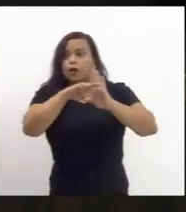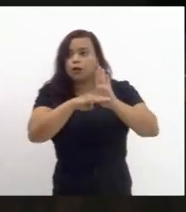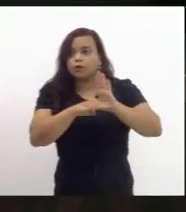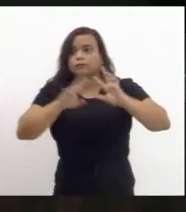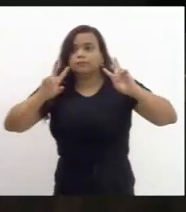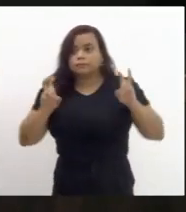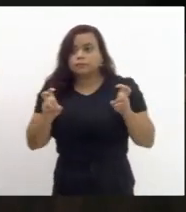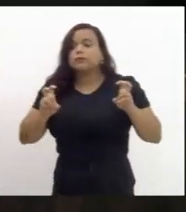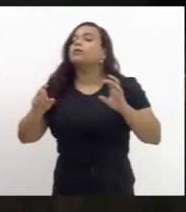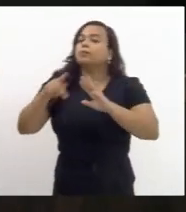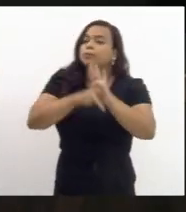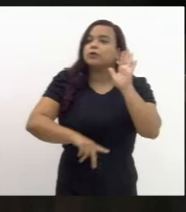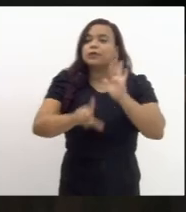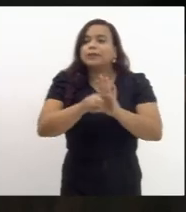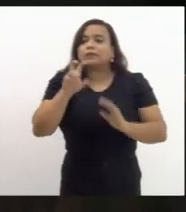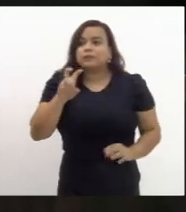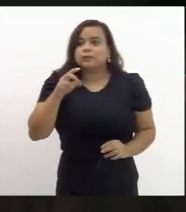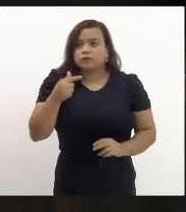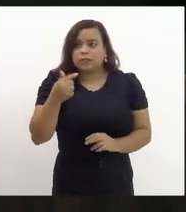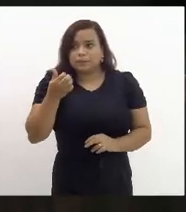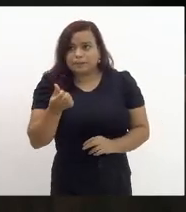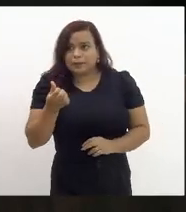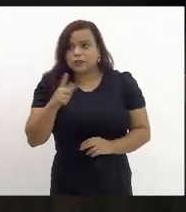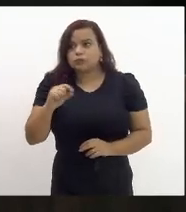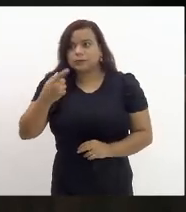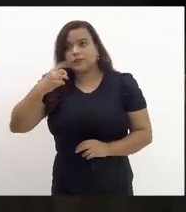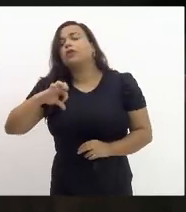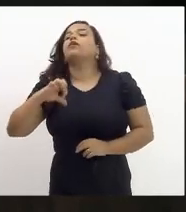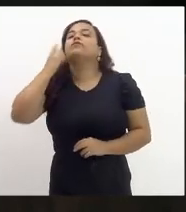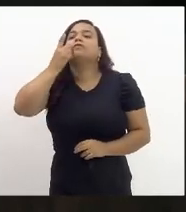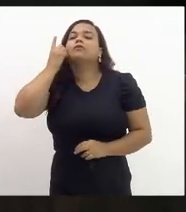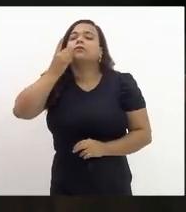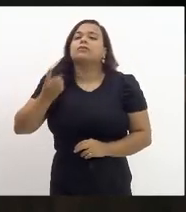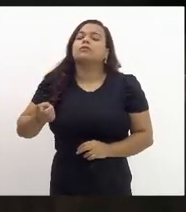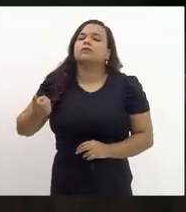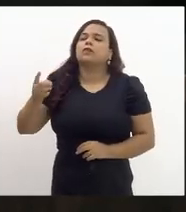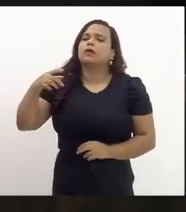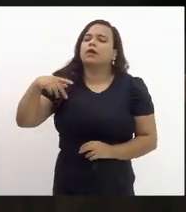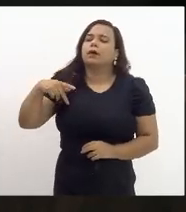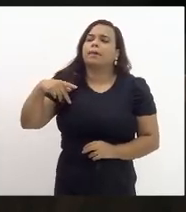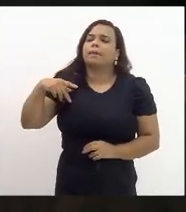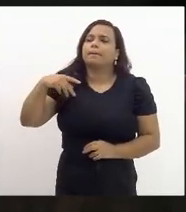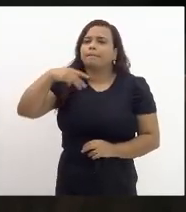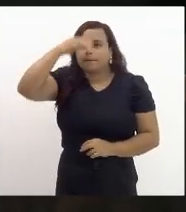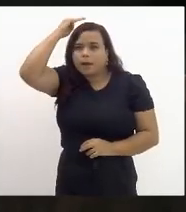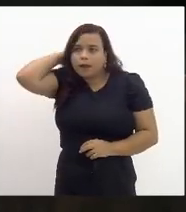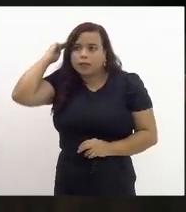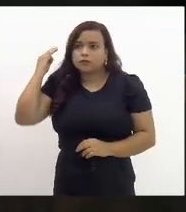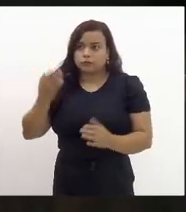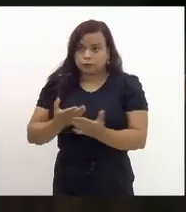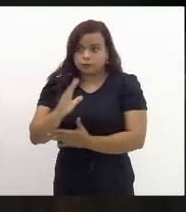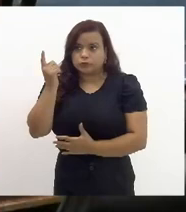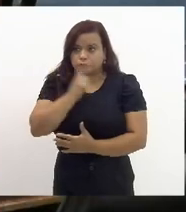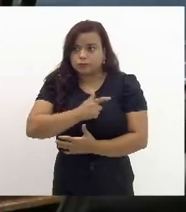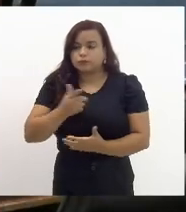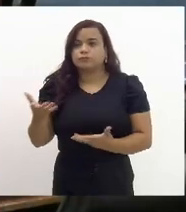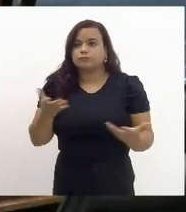lei 576 de 19, deputado Márcio Pacheco. Se os que aprovam, permaneçam como estão, aprovado. Eu acho que eu já cantei o do